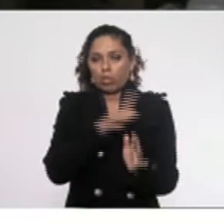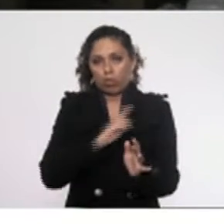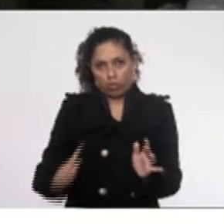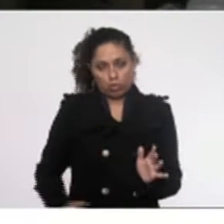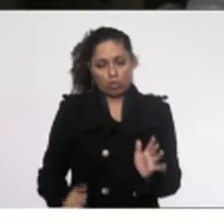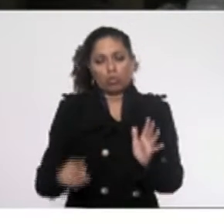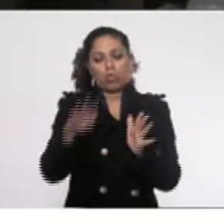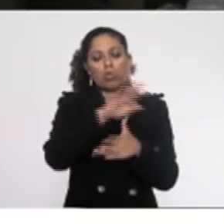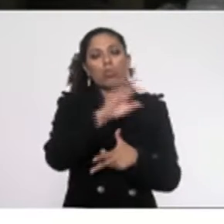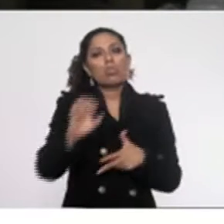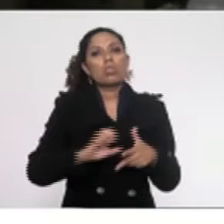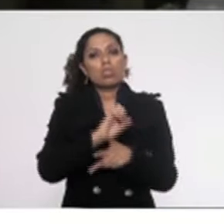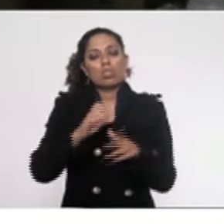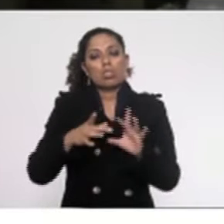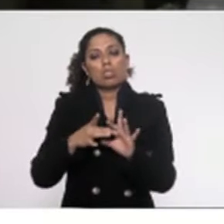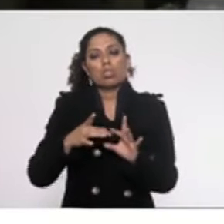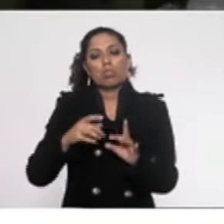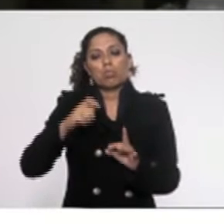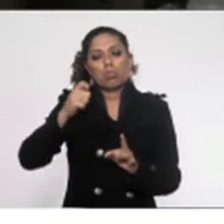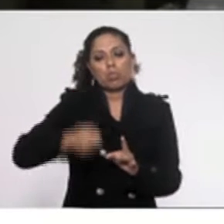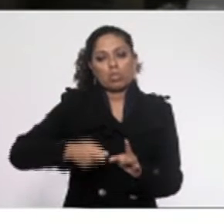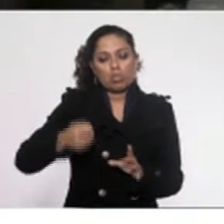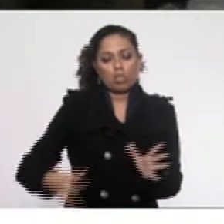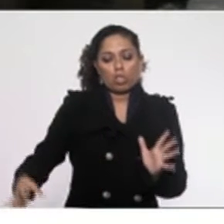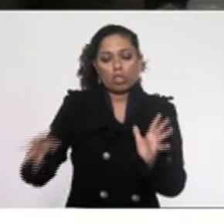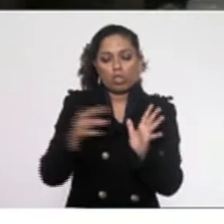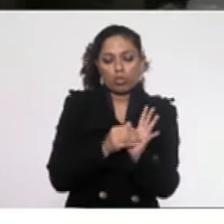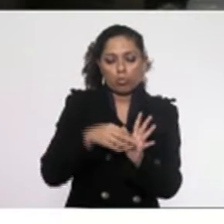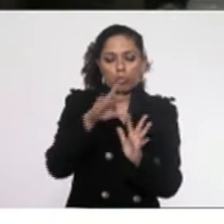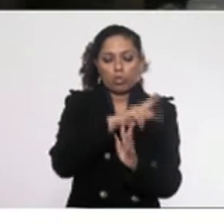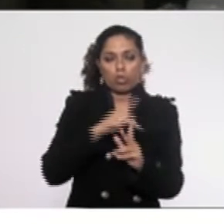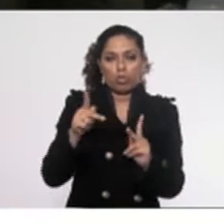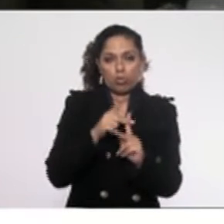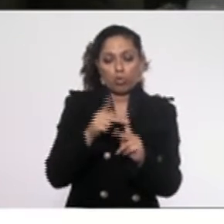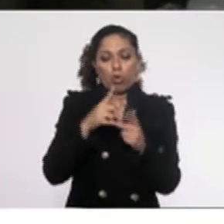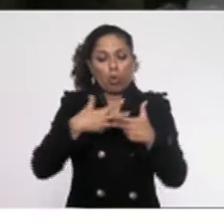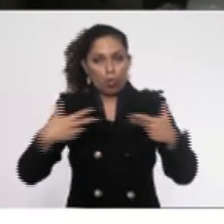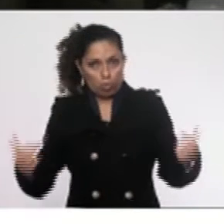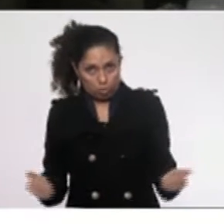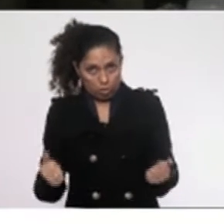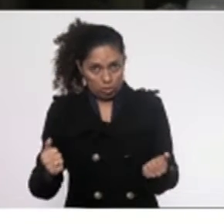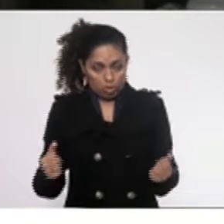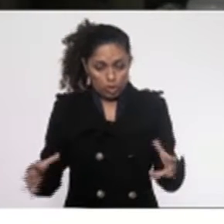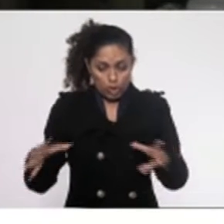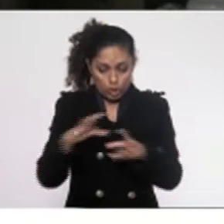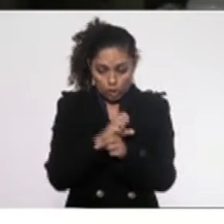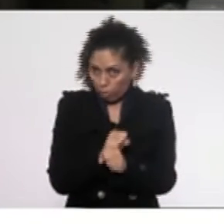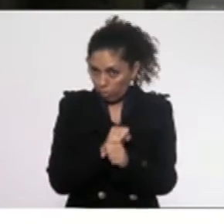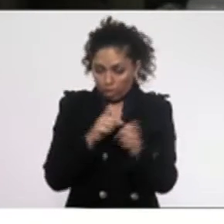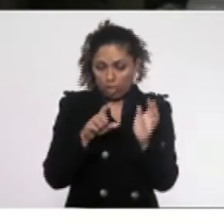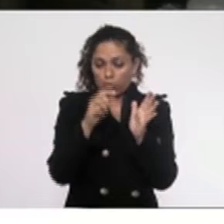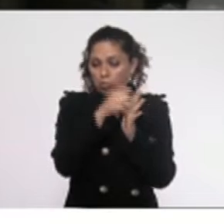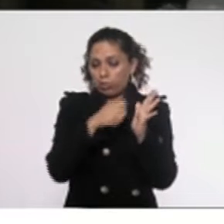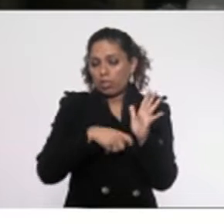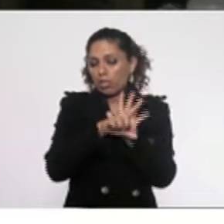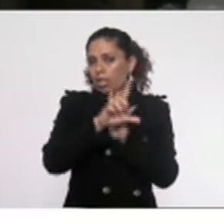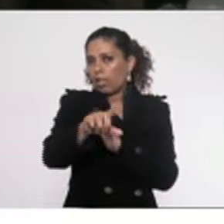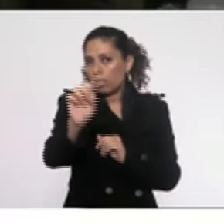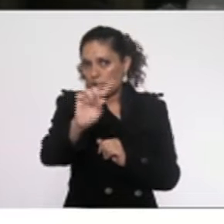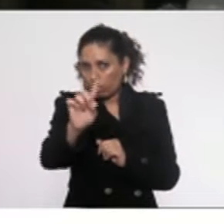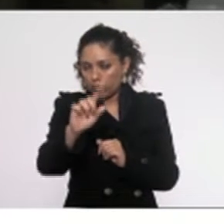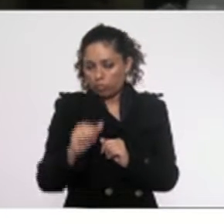fica o Poder Executivo autorizado a incorporar ao patrimônio do Rio Previdência os seguintes ativos. Isso não é do texto da lei. Sim, sim.